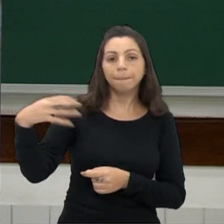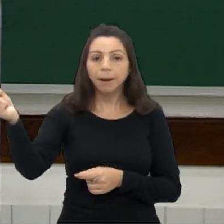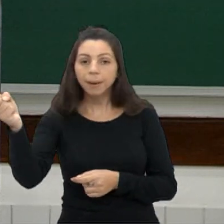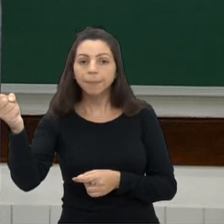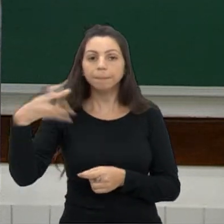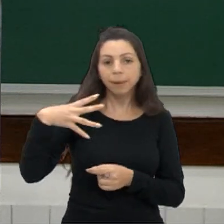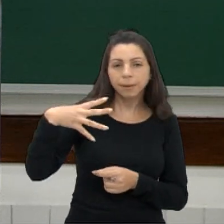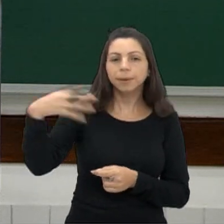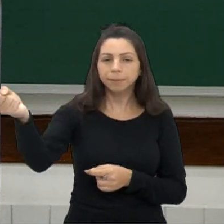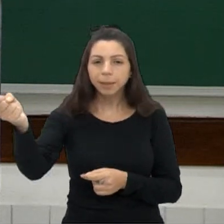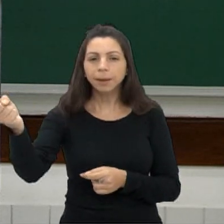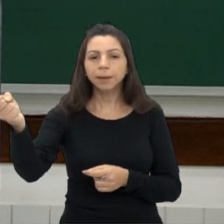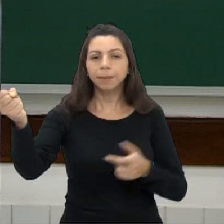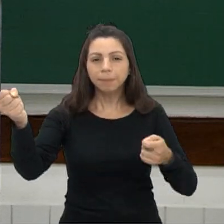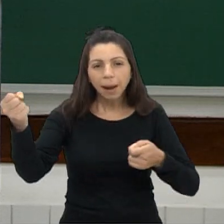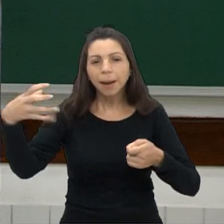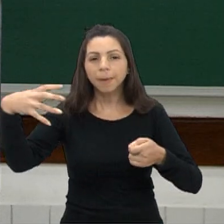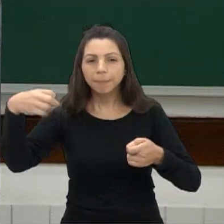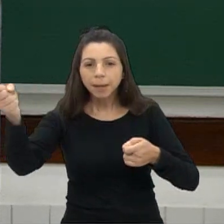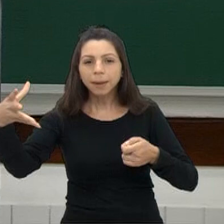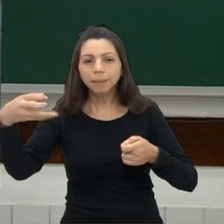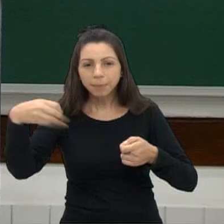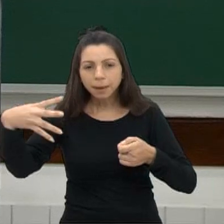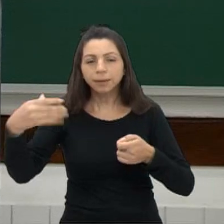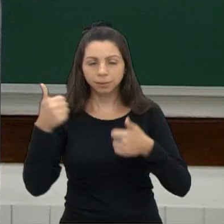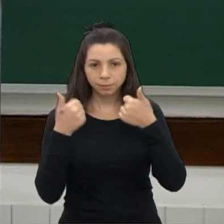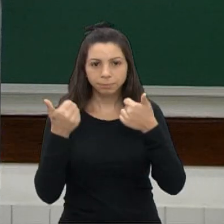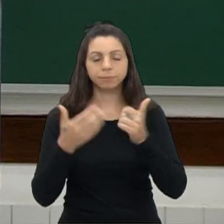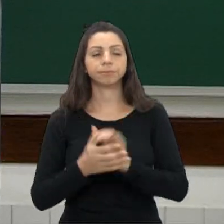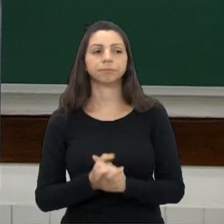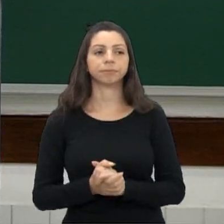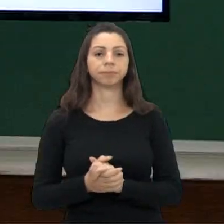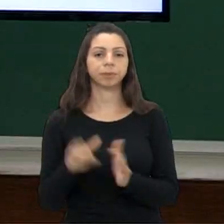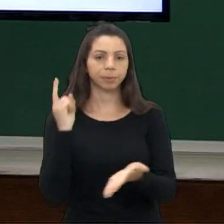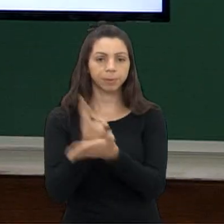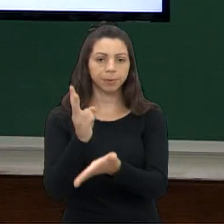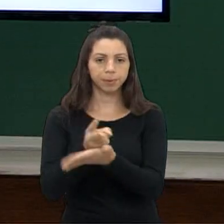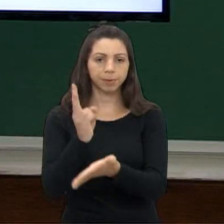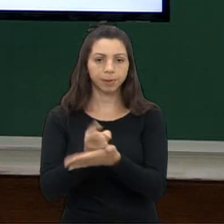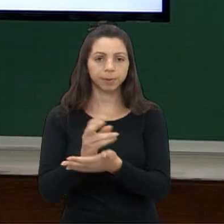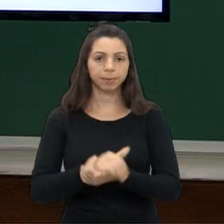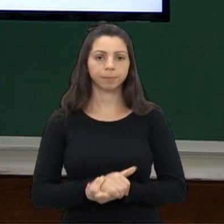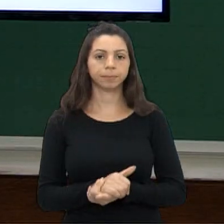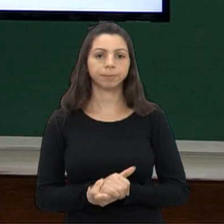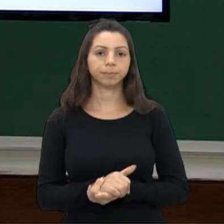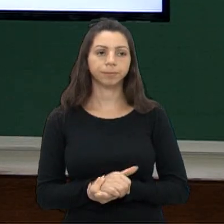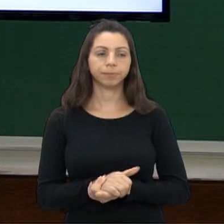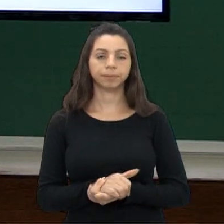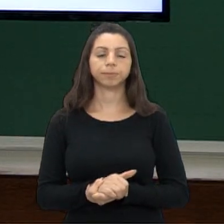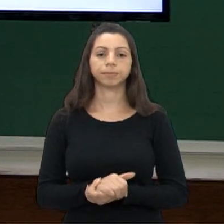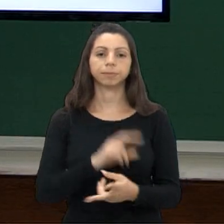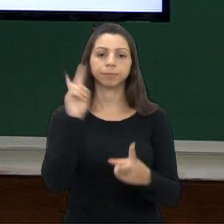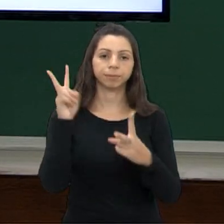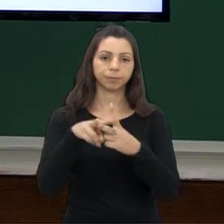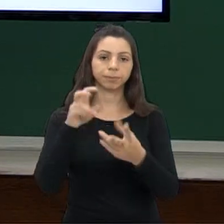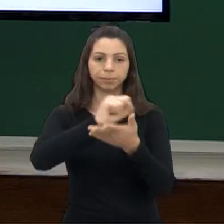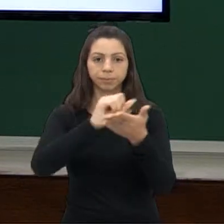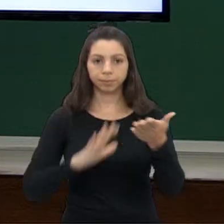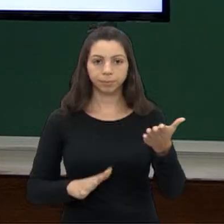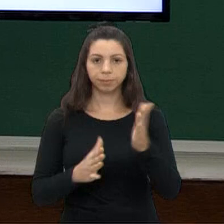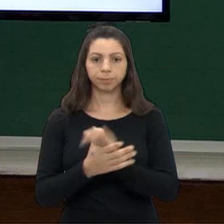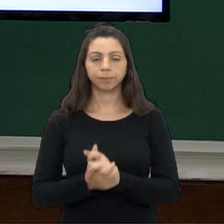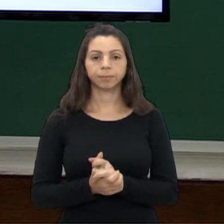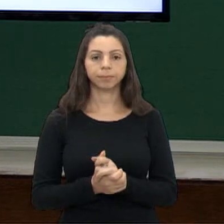e até mesmo mudar de canal várias vezes. Siga comigo. Temos 2 exercícios